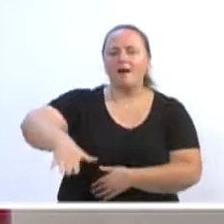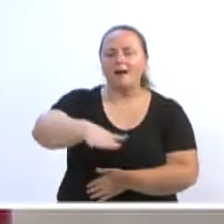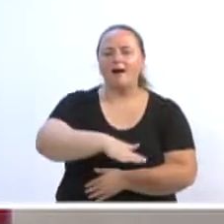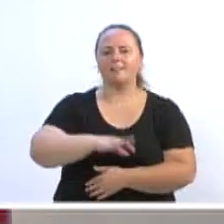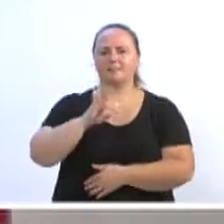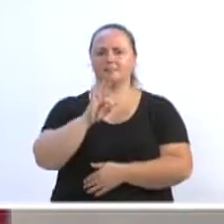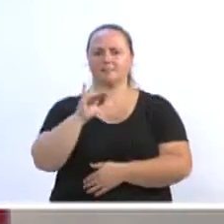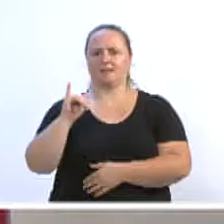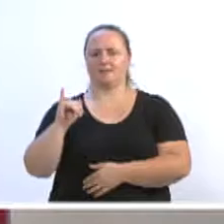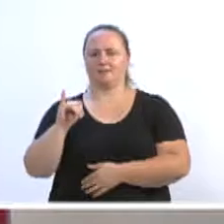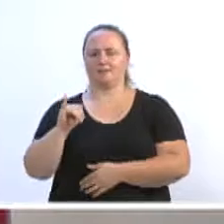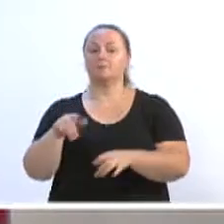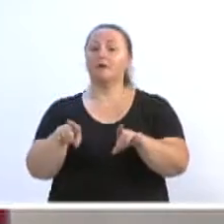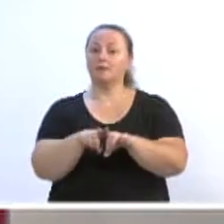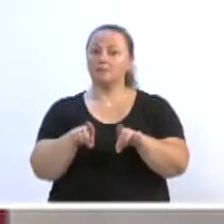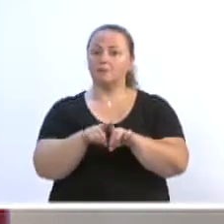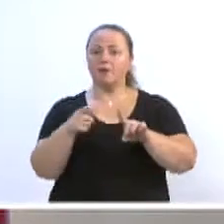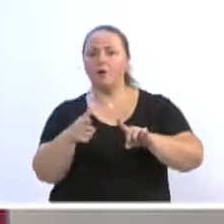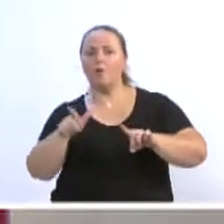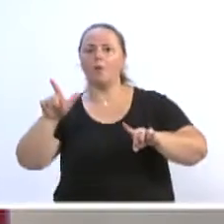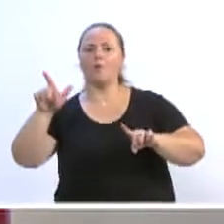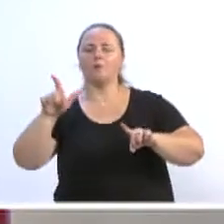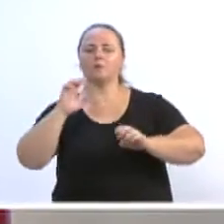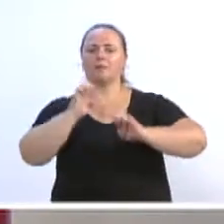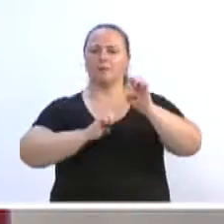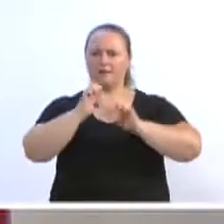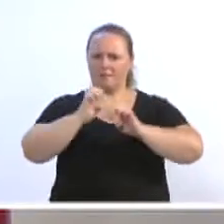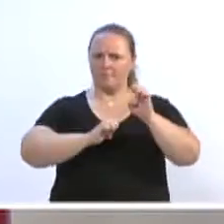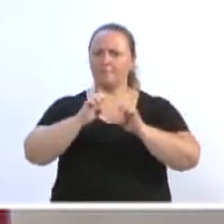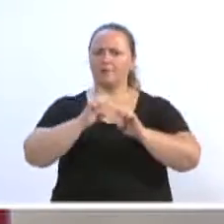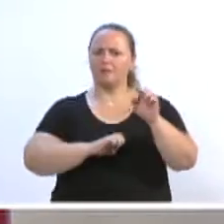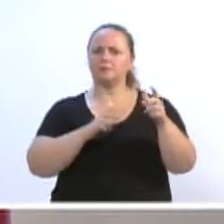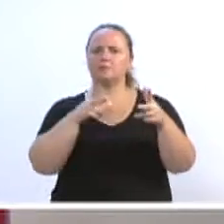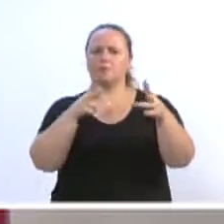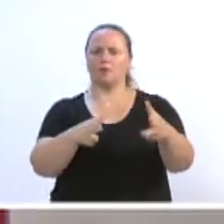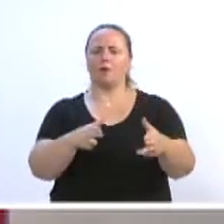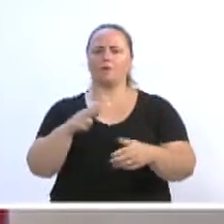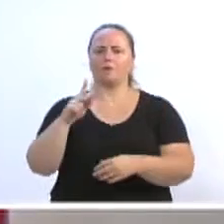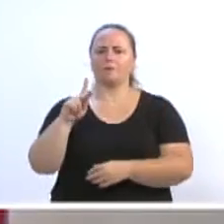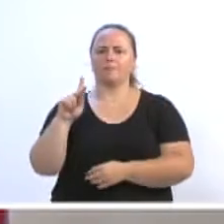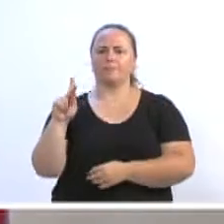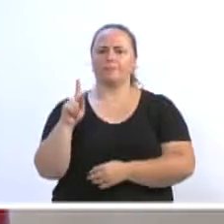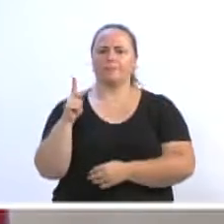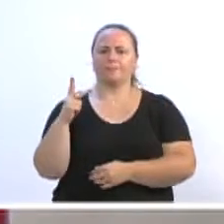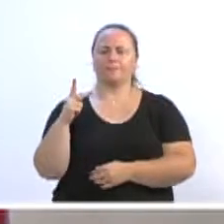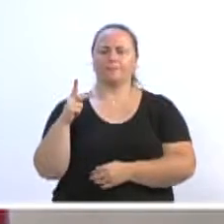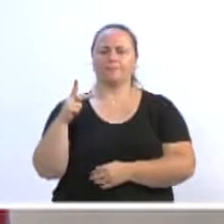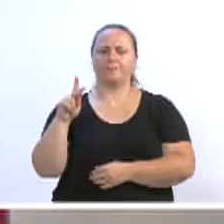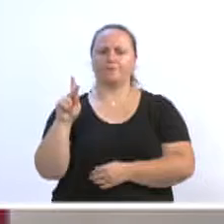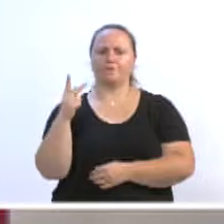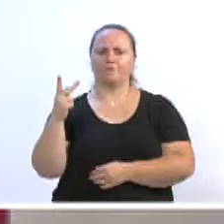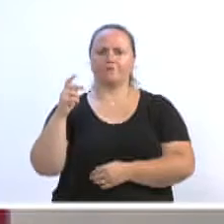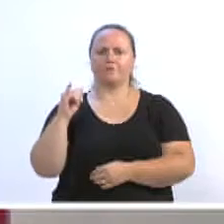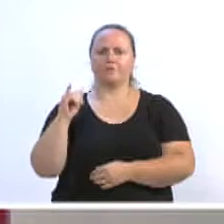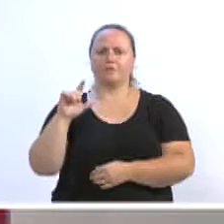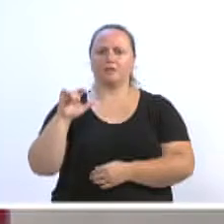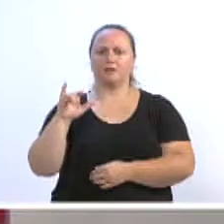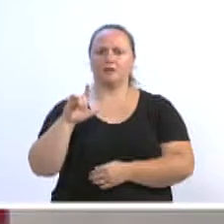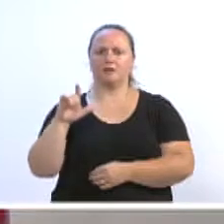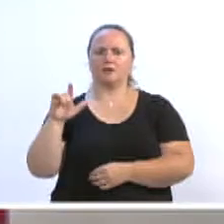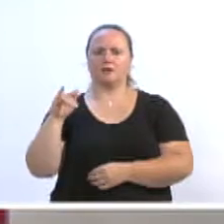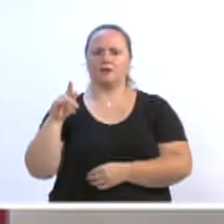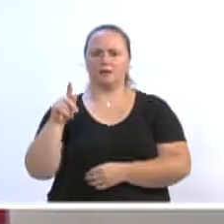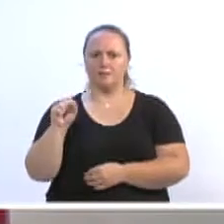E assim também como a T-System, há outras empresas multinacionais, como a Philips, como a Serasa Experian, que têm